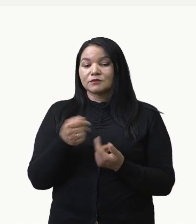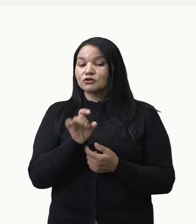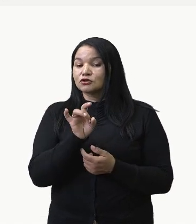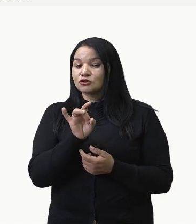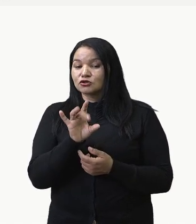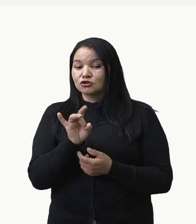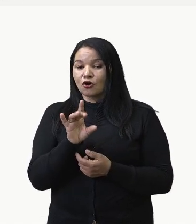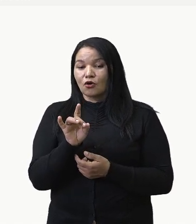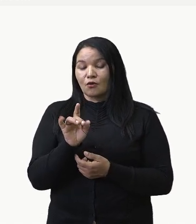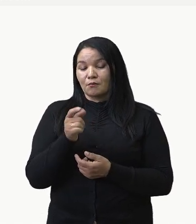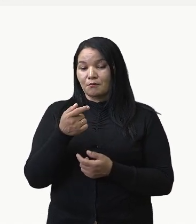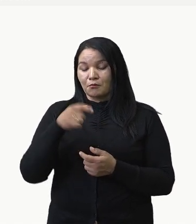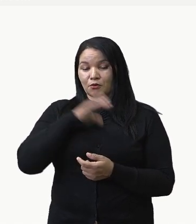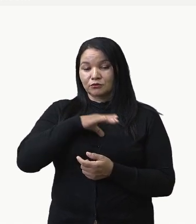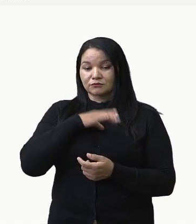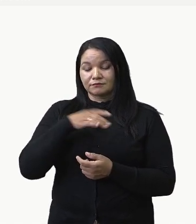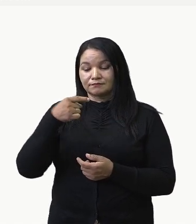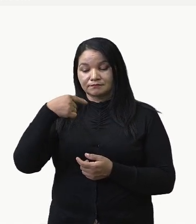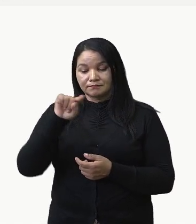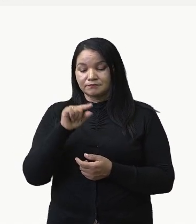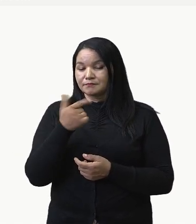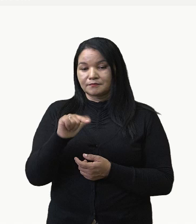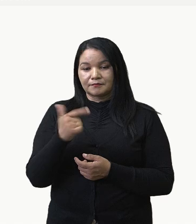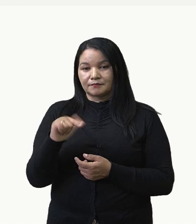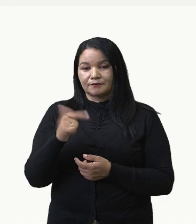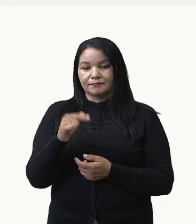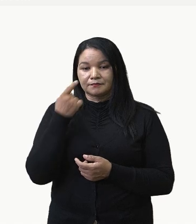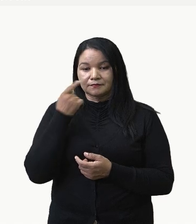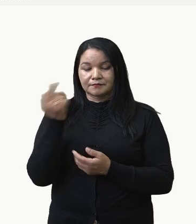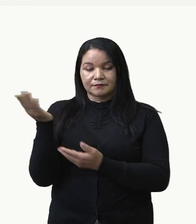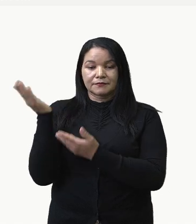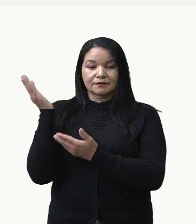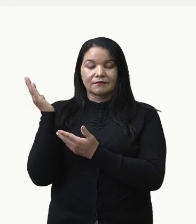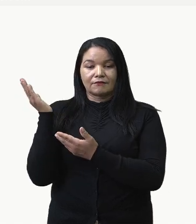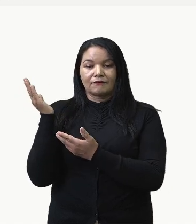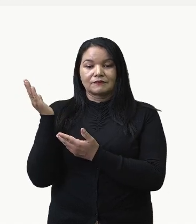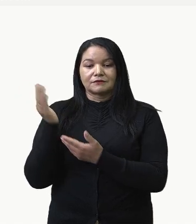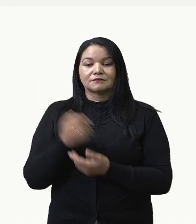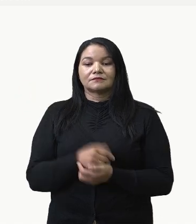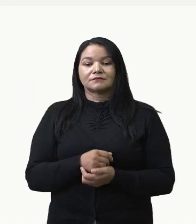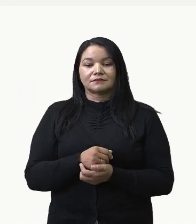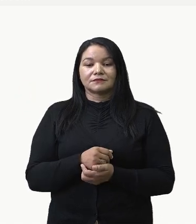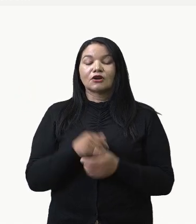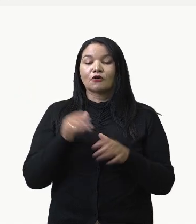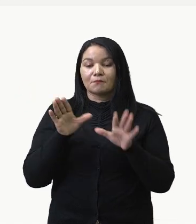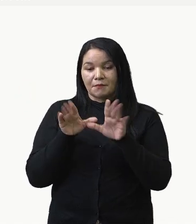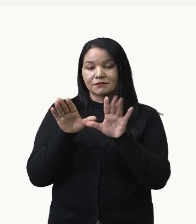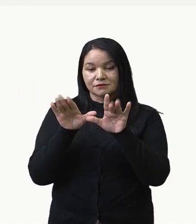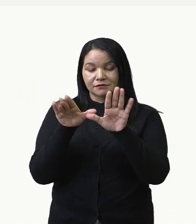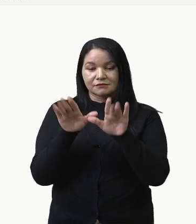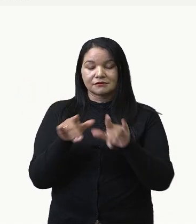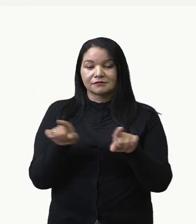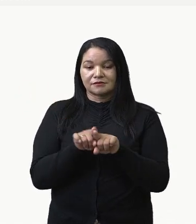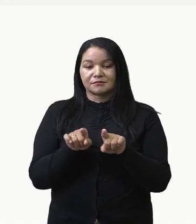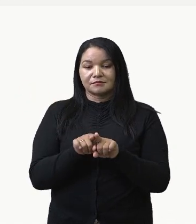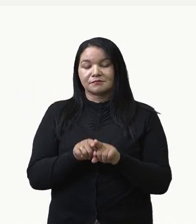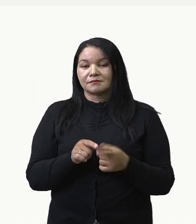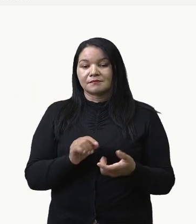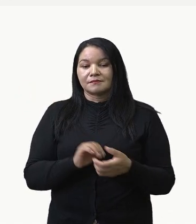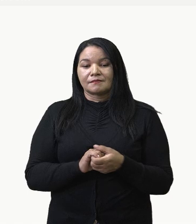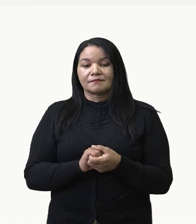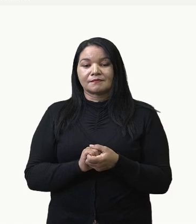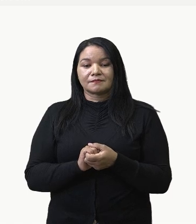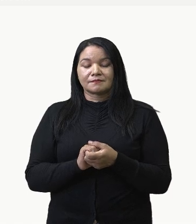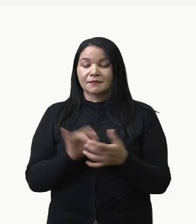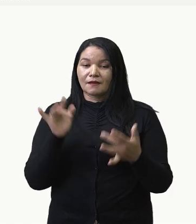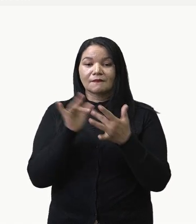só não leva o assento no português né é um é uma ave é um pássaro carinhoso que gosta de estar em contato com